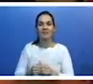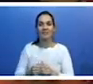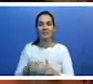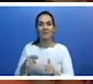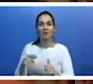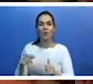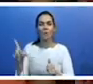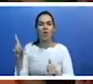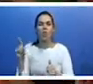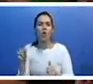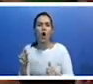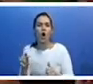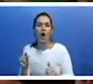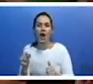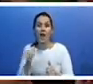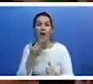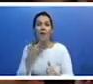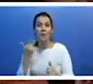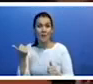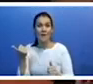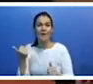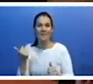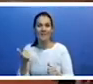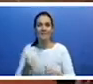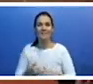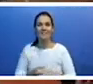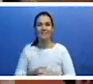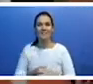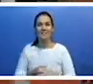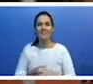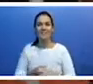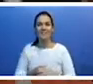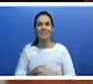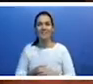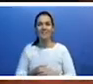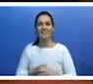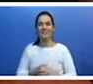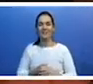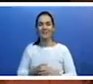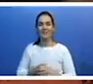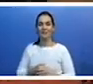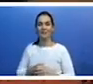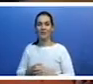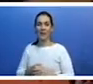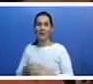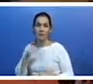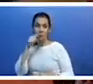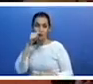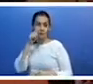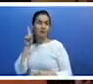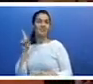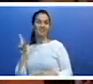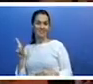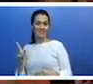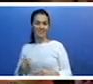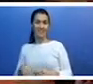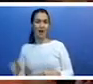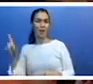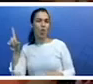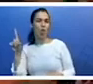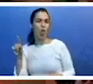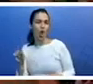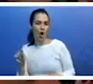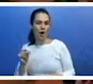que quanto menor ele era, significava, como que eu posso dizer para vocês, mais chique, né? Com o aparelho mais chique ele tinha que